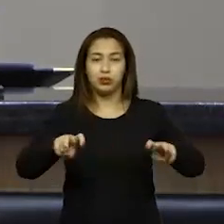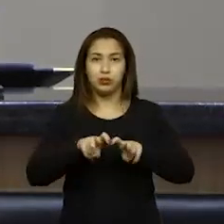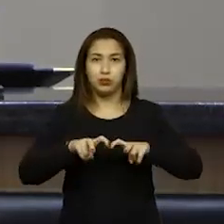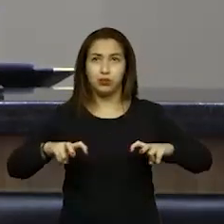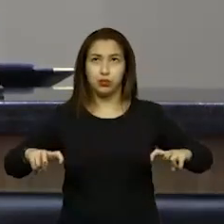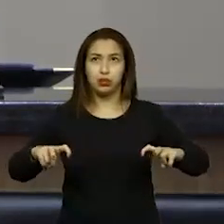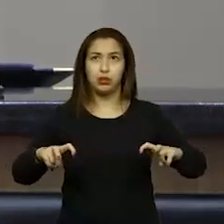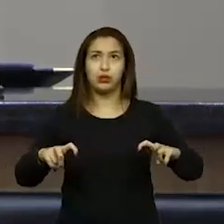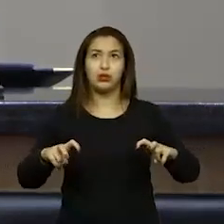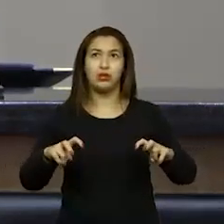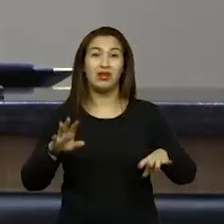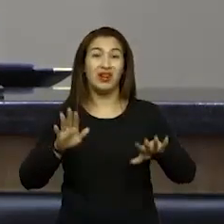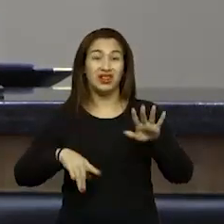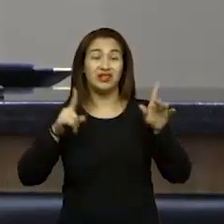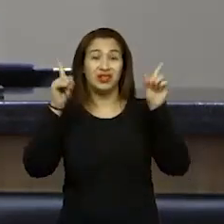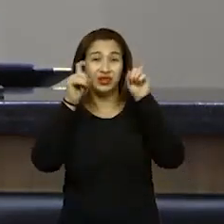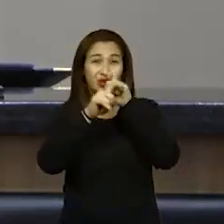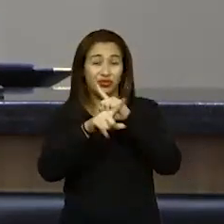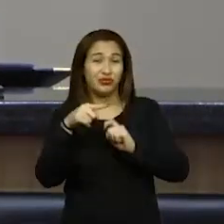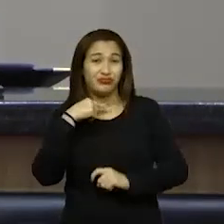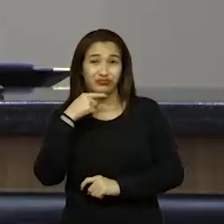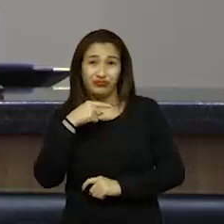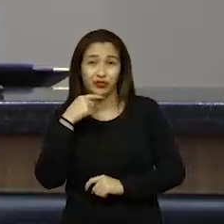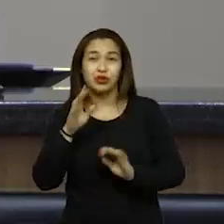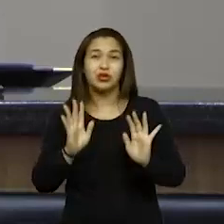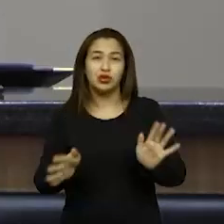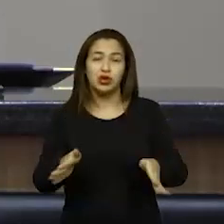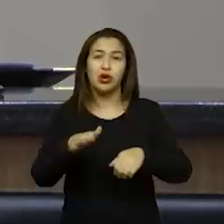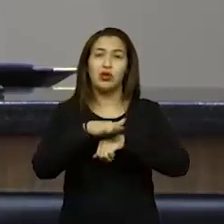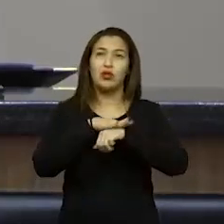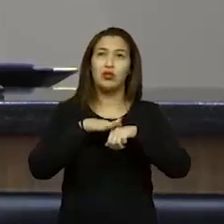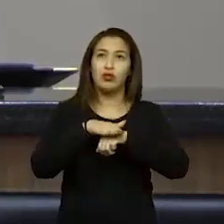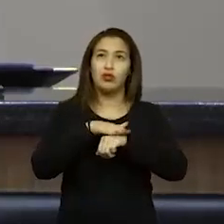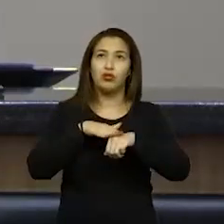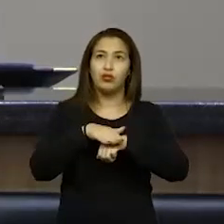tendo dificuldade para fazer isso. Nós já conversamos brevemente